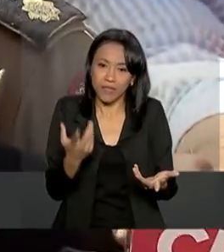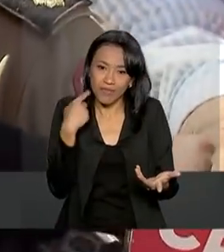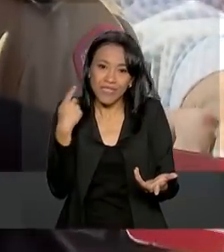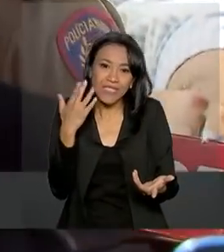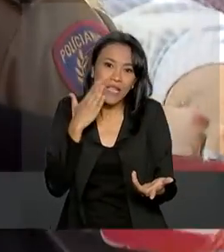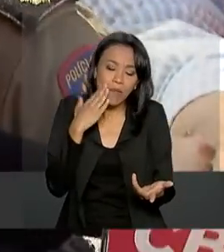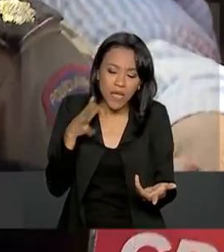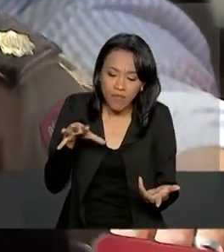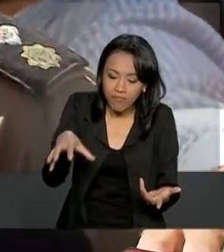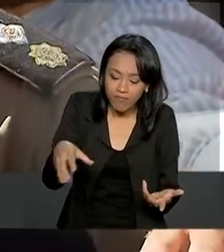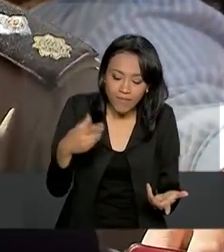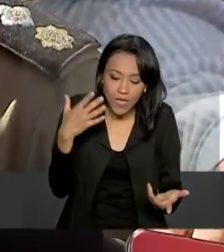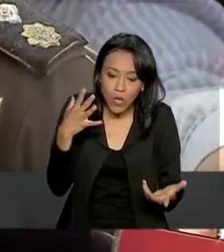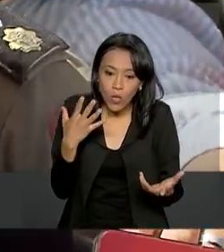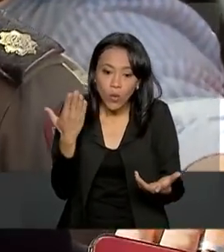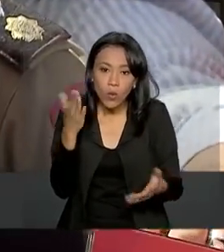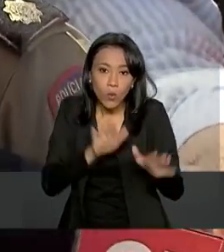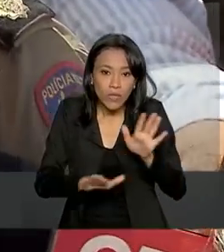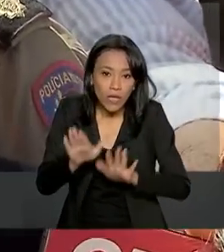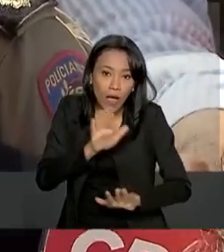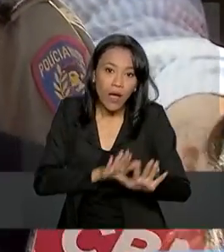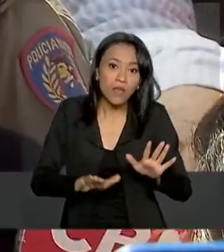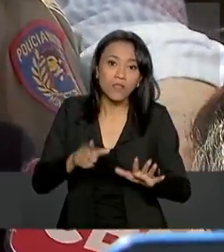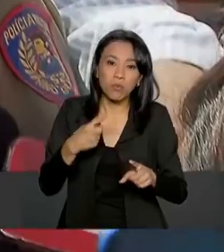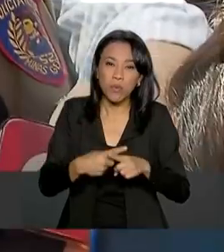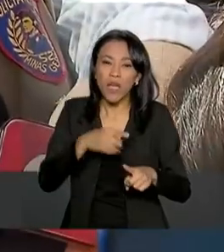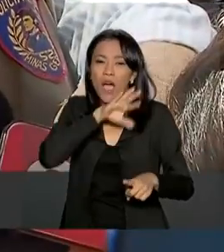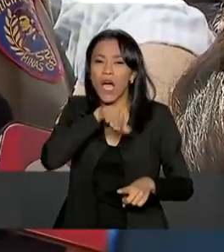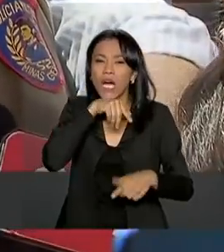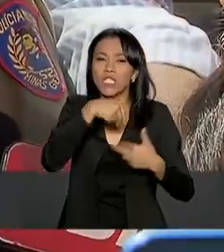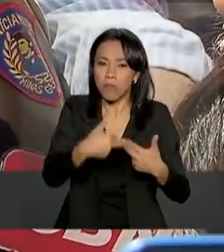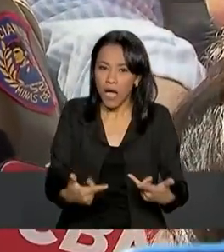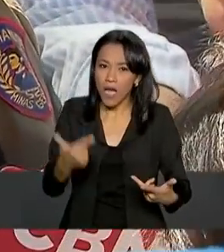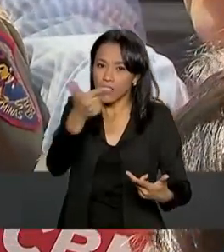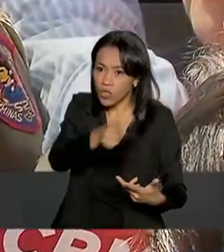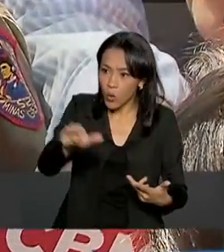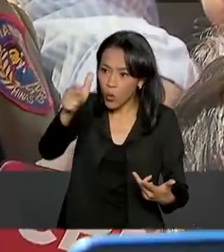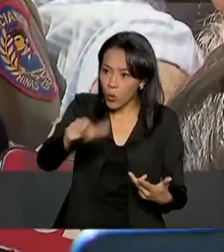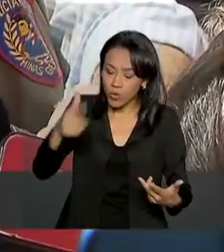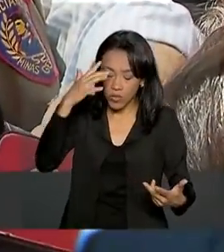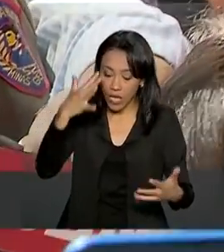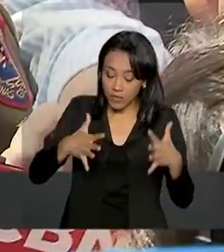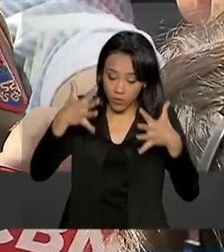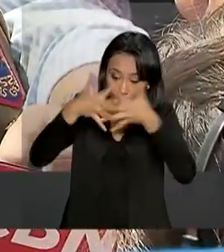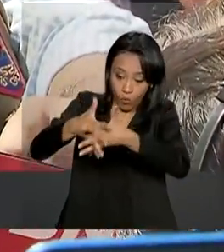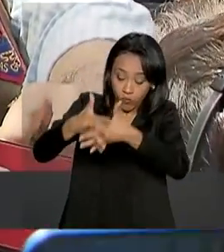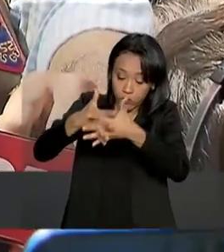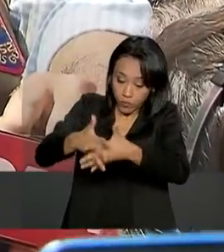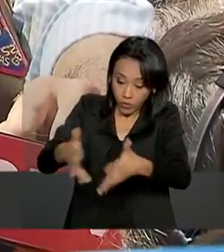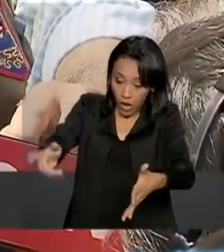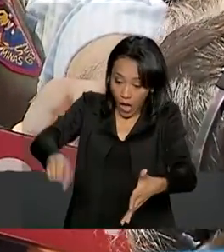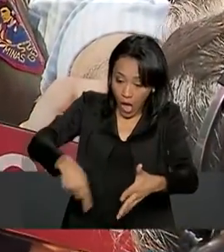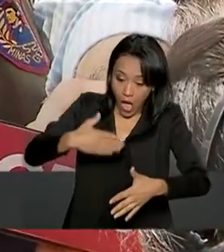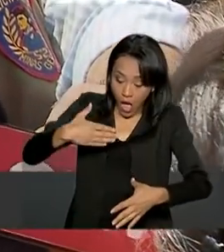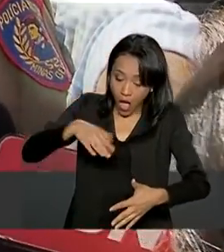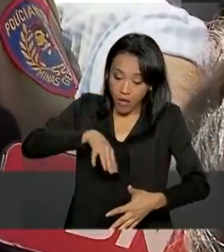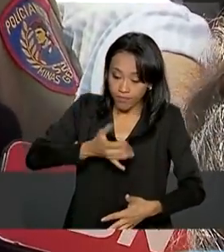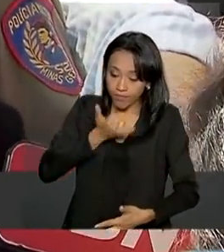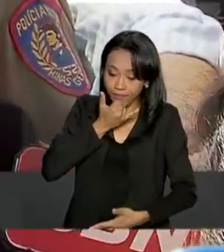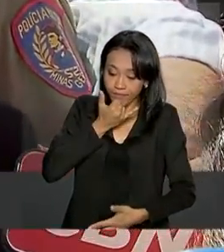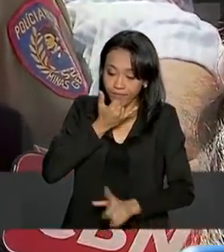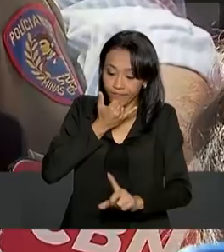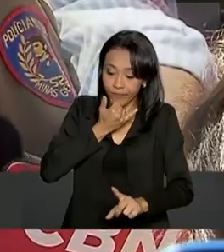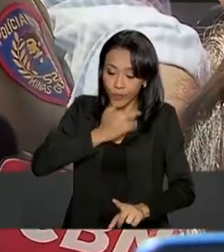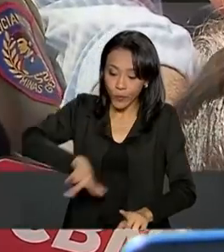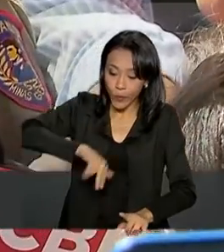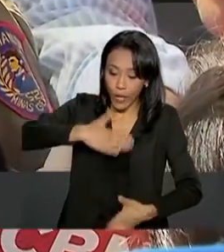recuperação. Às vezes a gente tem que ter cuidado, né, para a matéria de animais, né, de outros seres vivos, não ser confundida com a matéria de humanos. Então, assim, pela